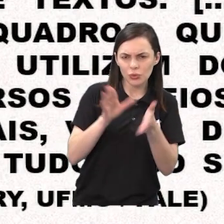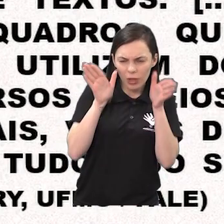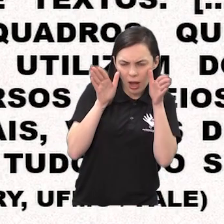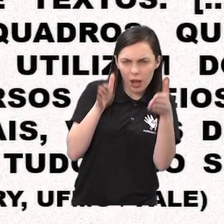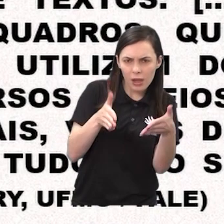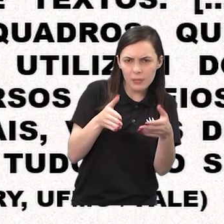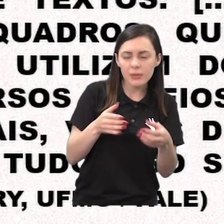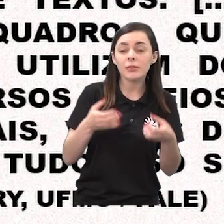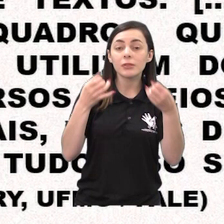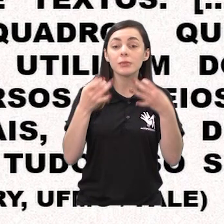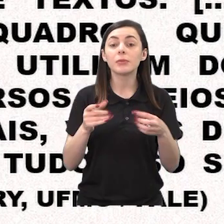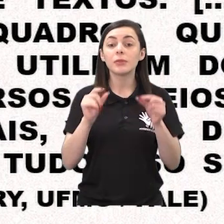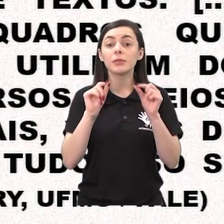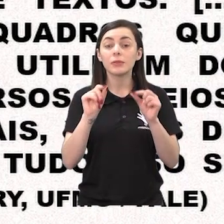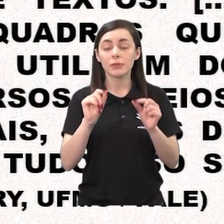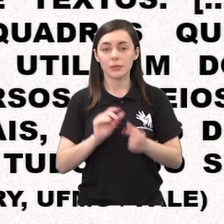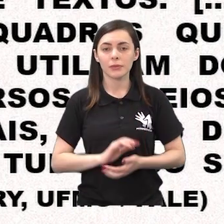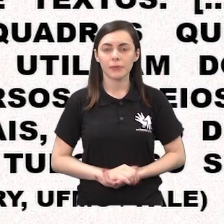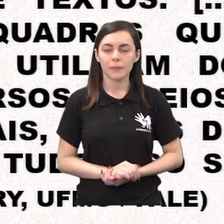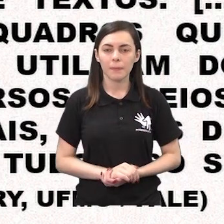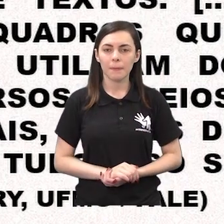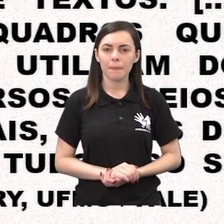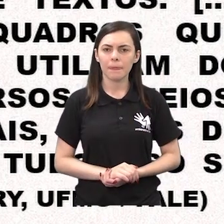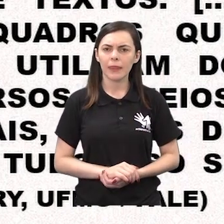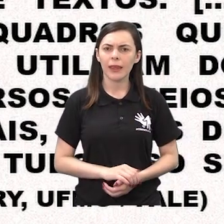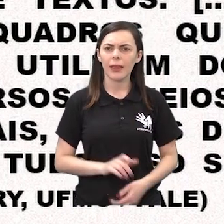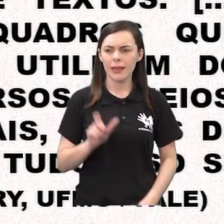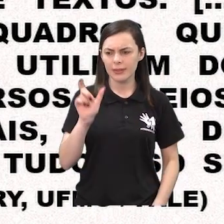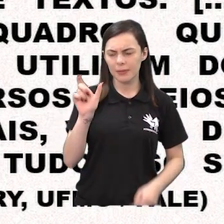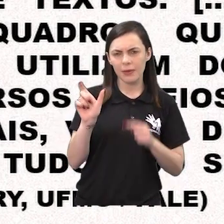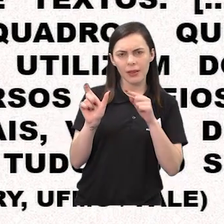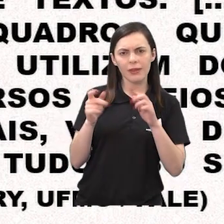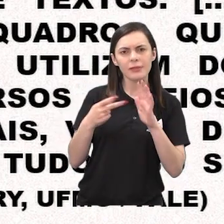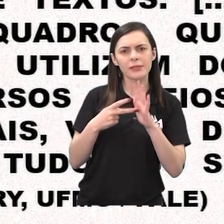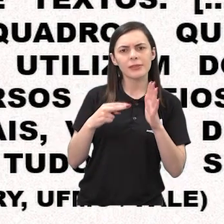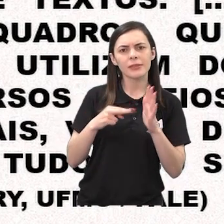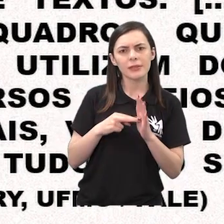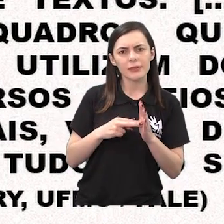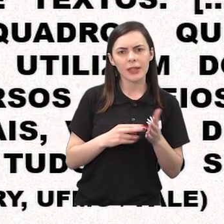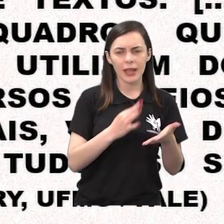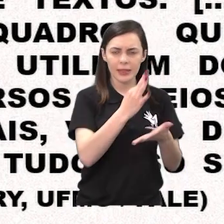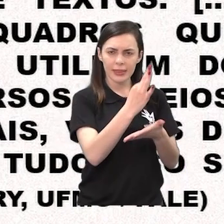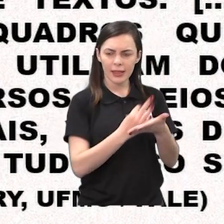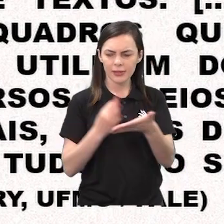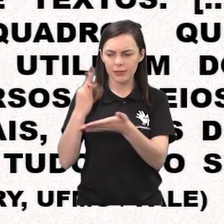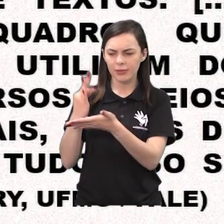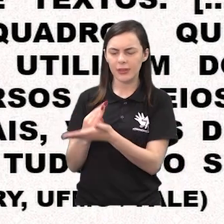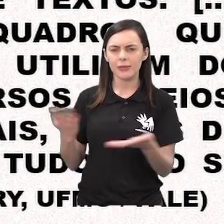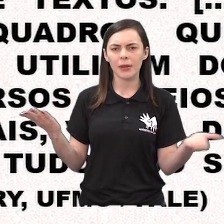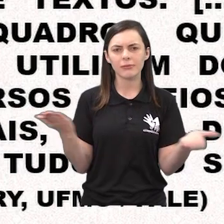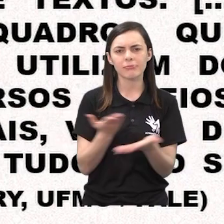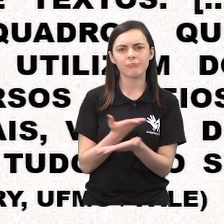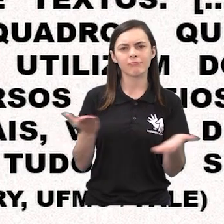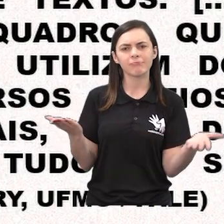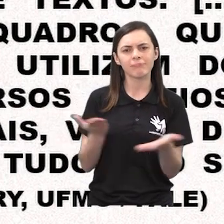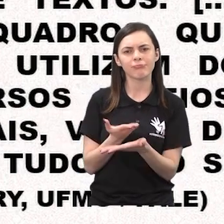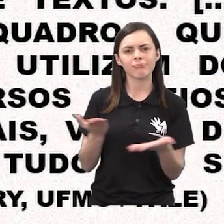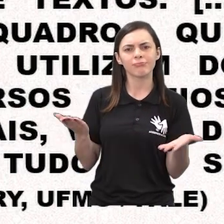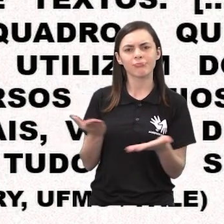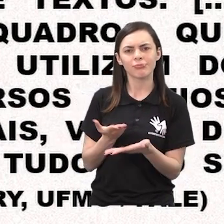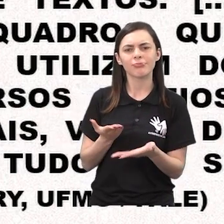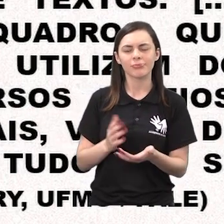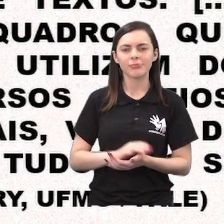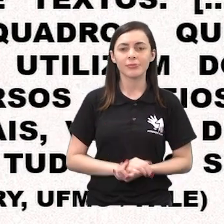mais específico, ele fala assim, que a intertextualidade é a relação entre textos, ou seja, o diálogo que